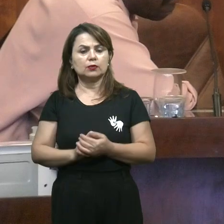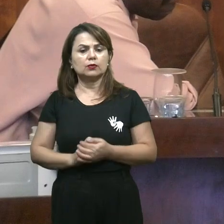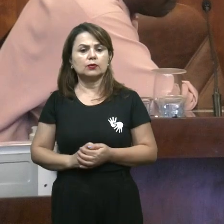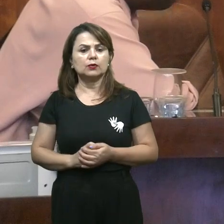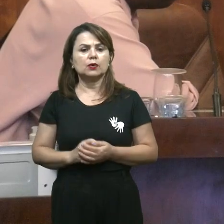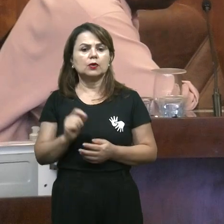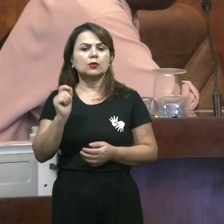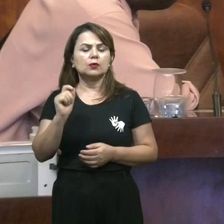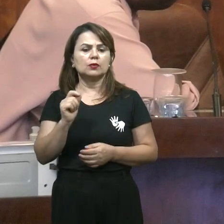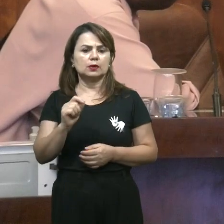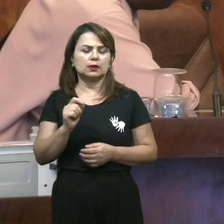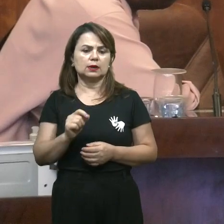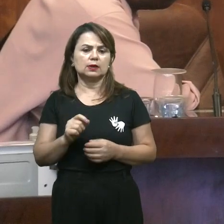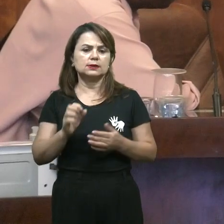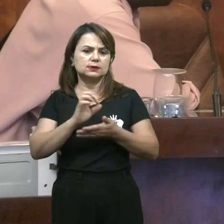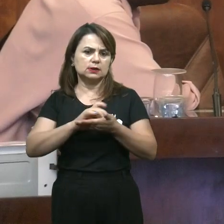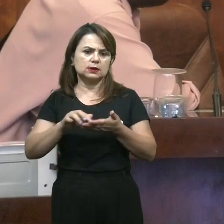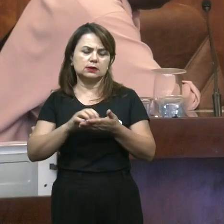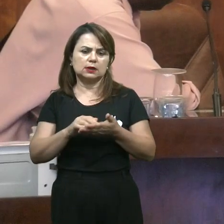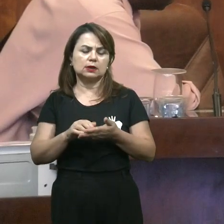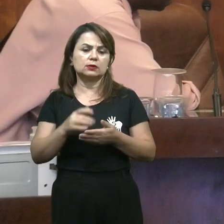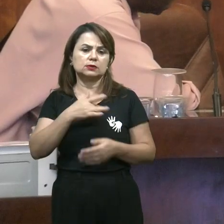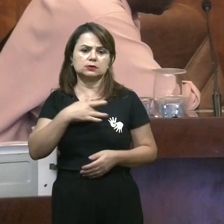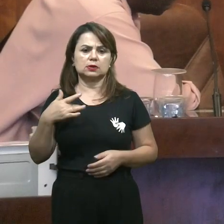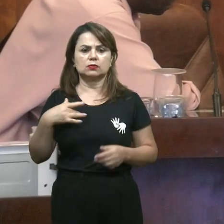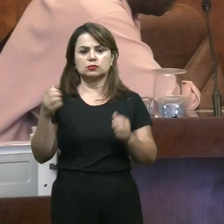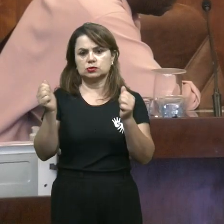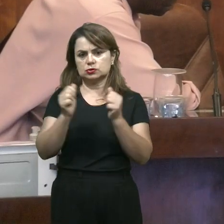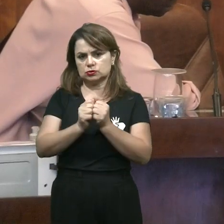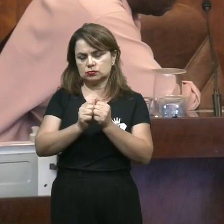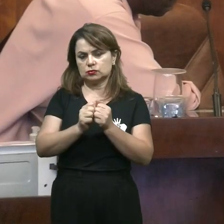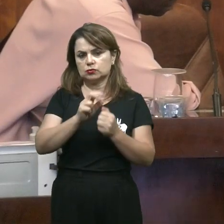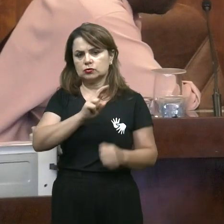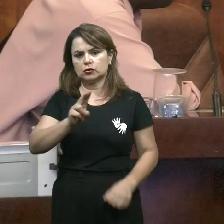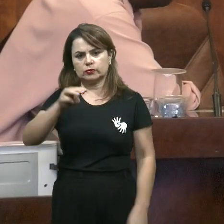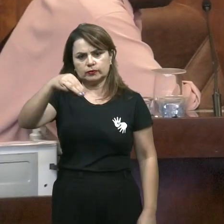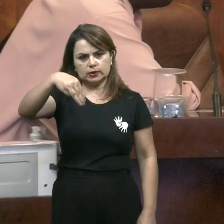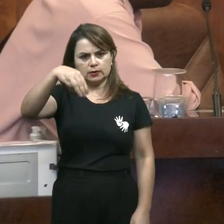reiteramente, juntamente ao secretário municipal de Saúde, o senhor Marcelo Galo,